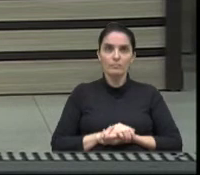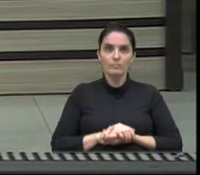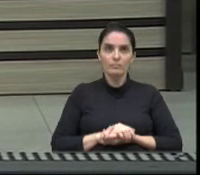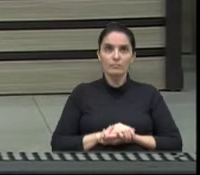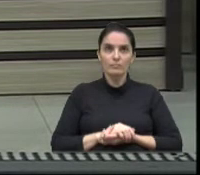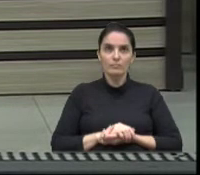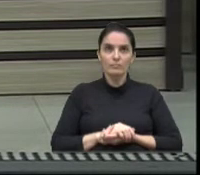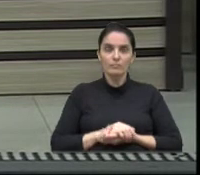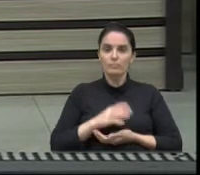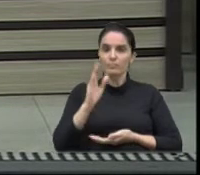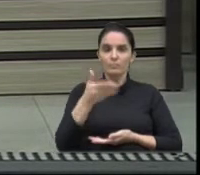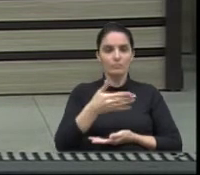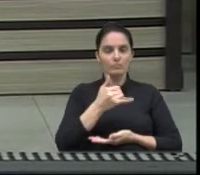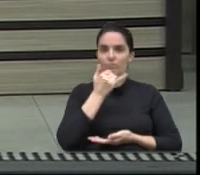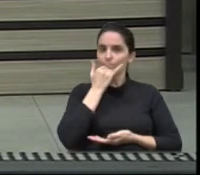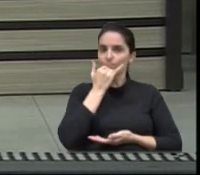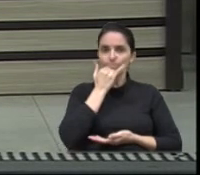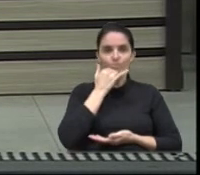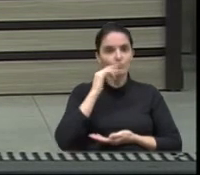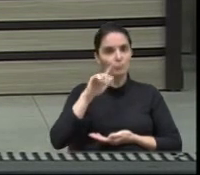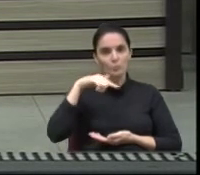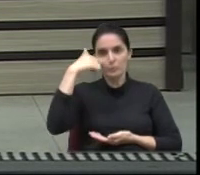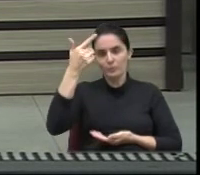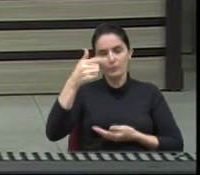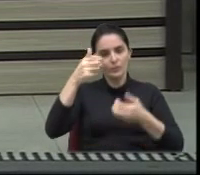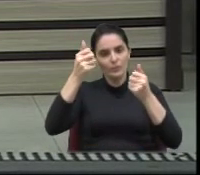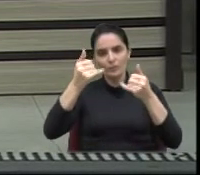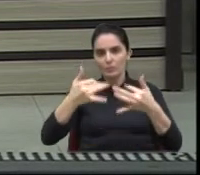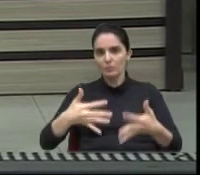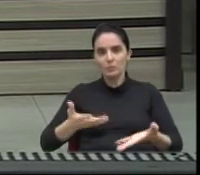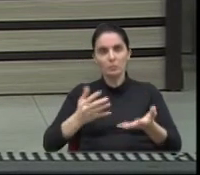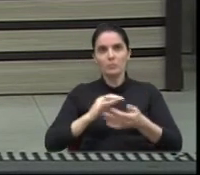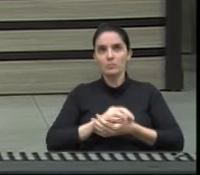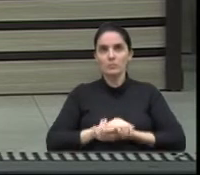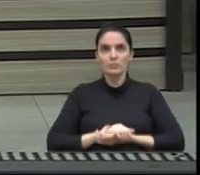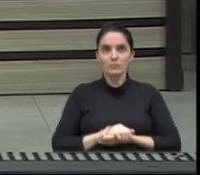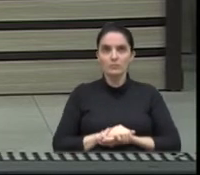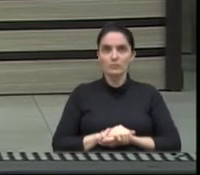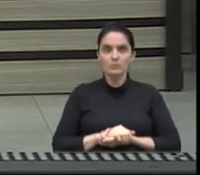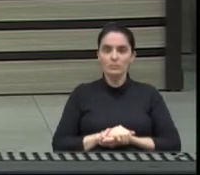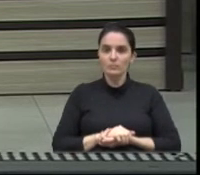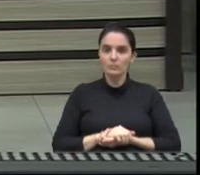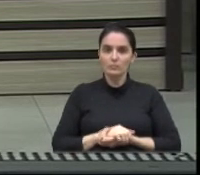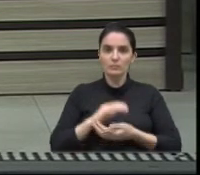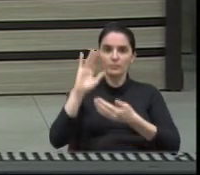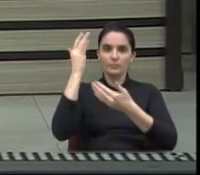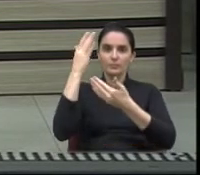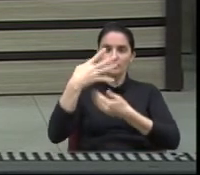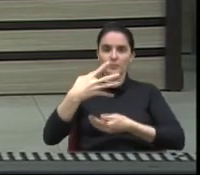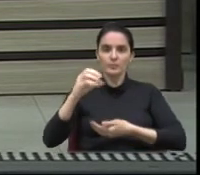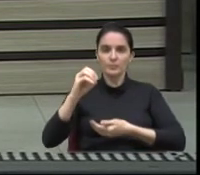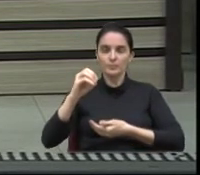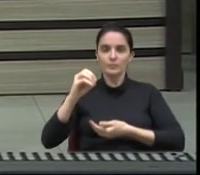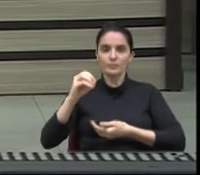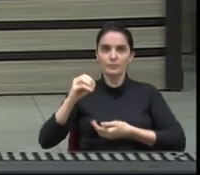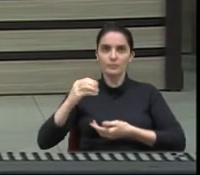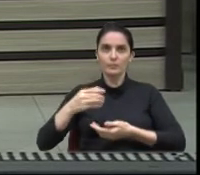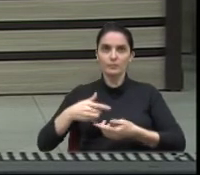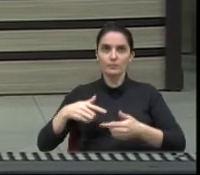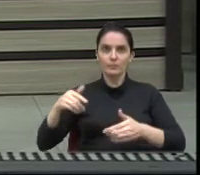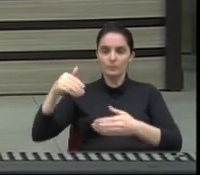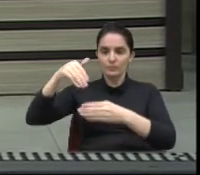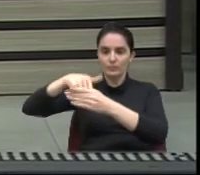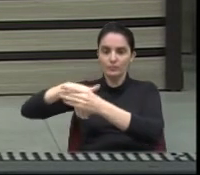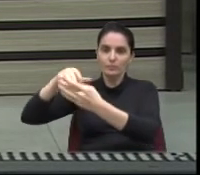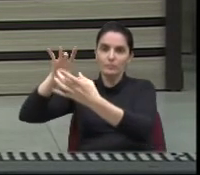Já foi, me desculpe isso. Depois o senhor justifica. Está moção de aplauso número 40, ela vai à